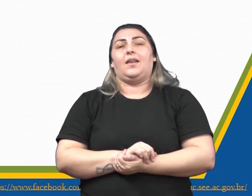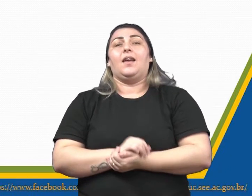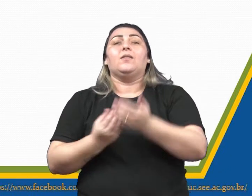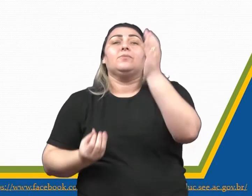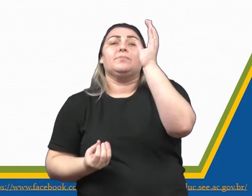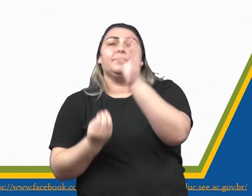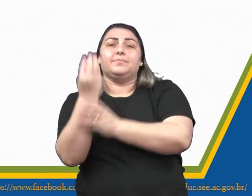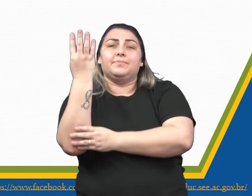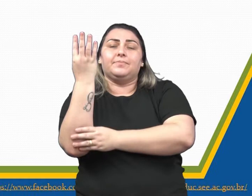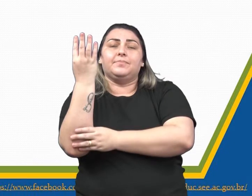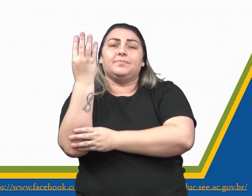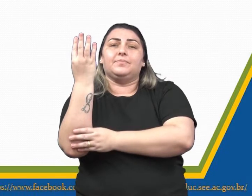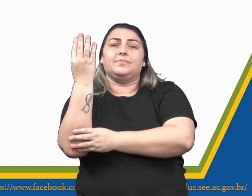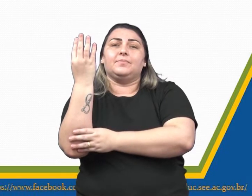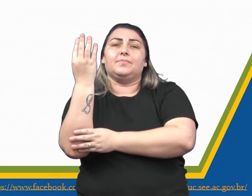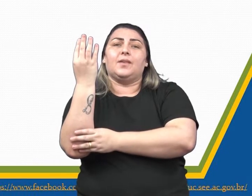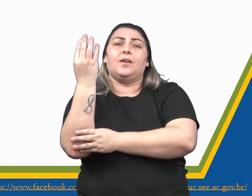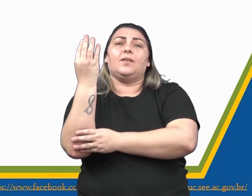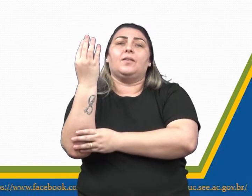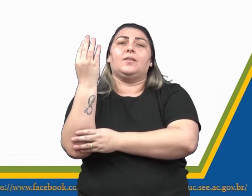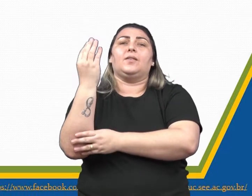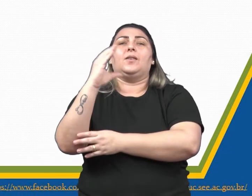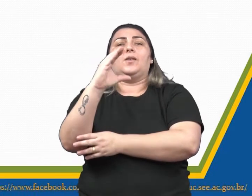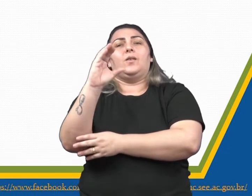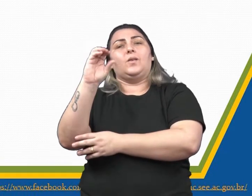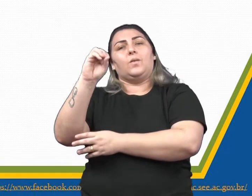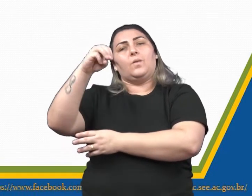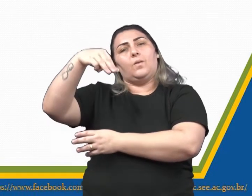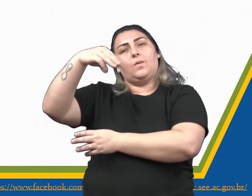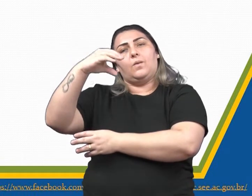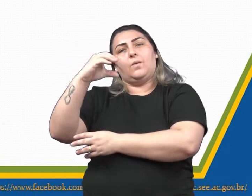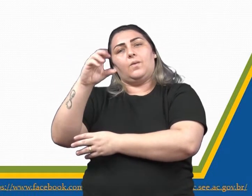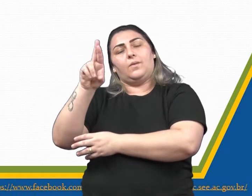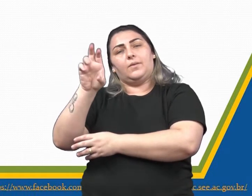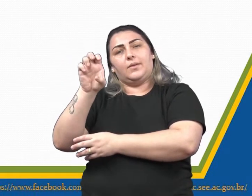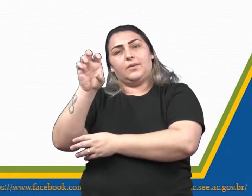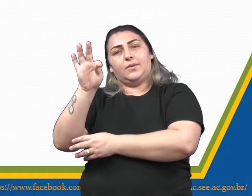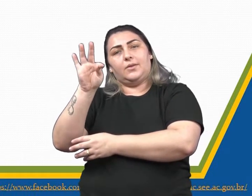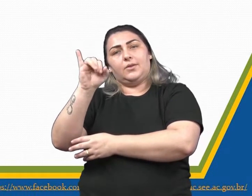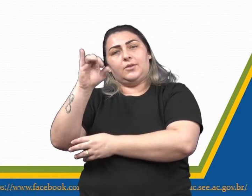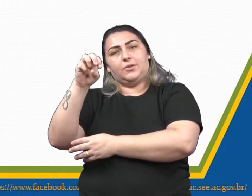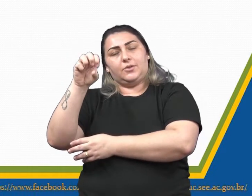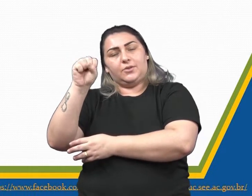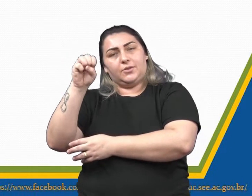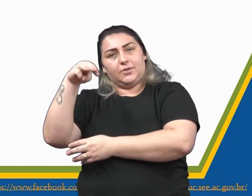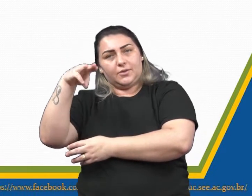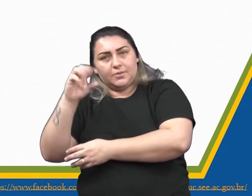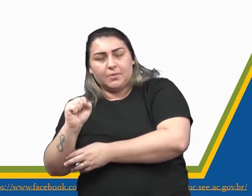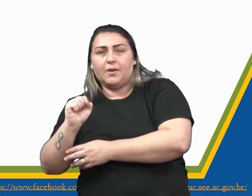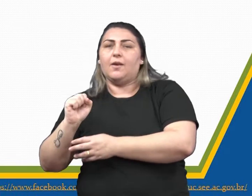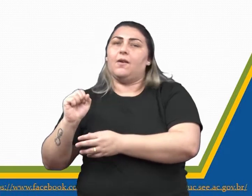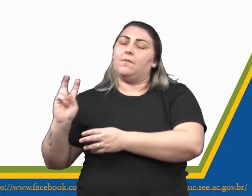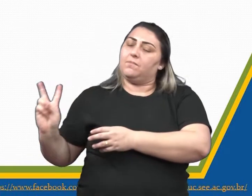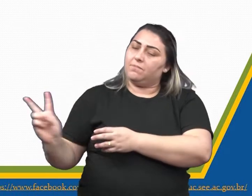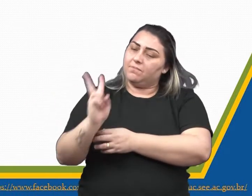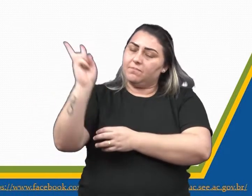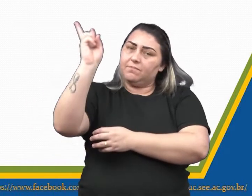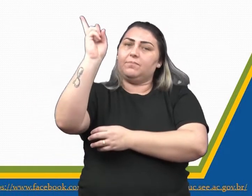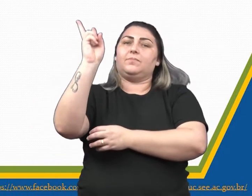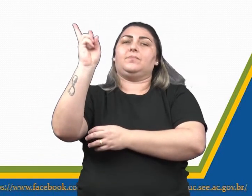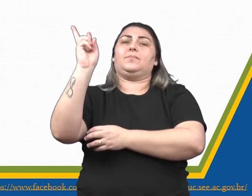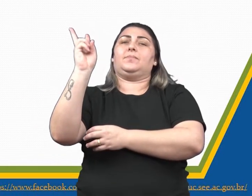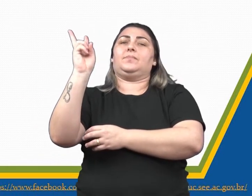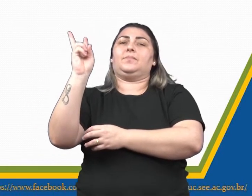concreta surgiu com o movimento concretismo, fase literária voltada para a valorização e incorporação dos